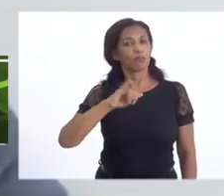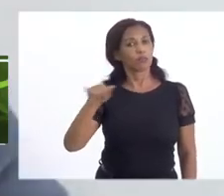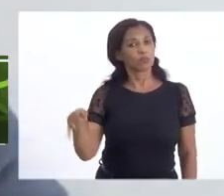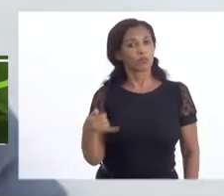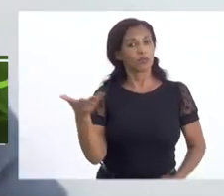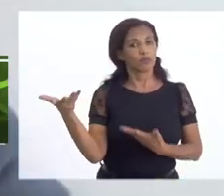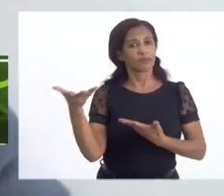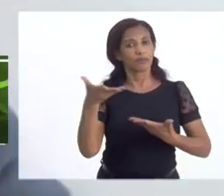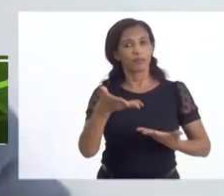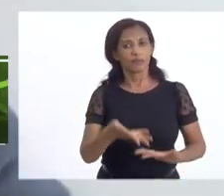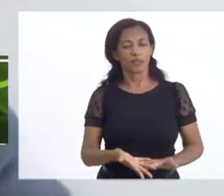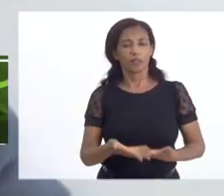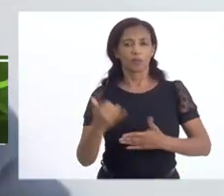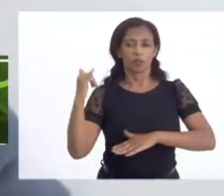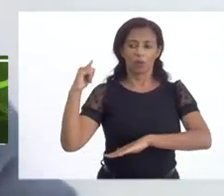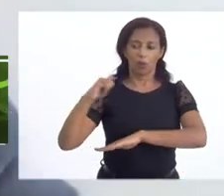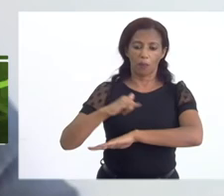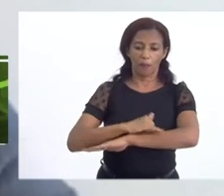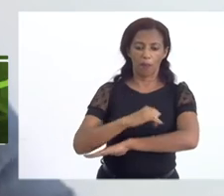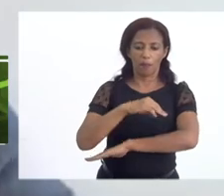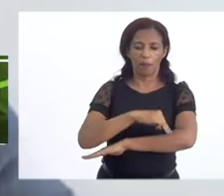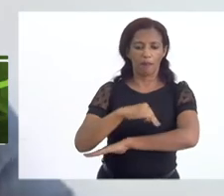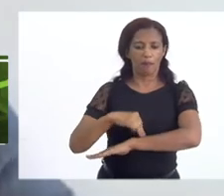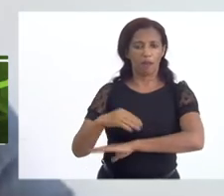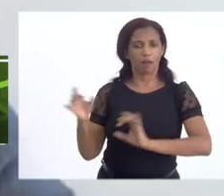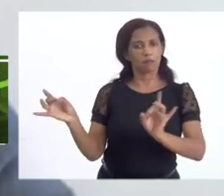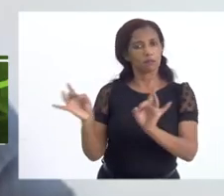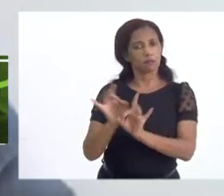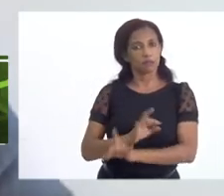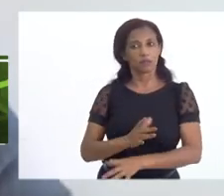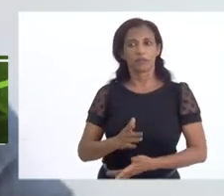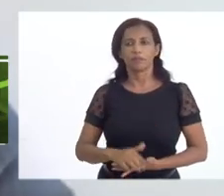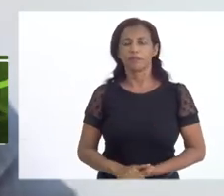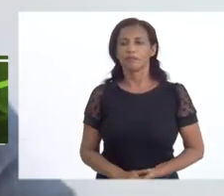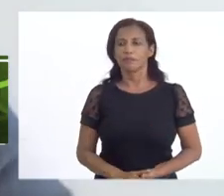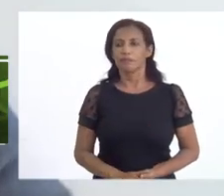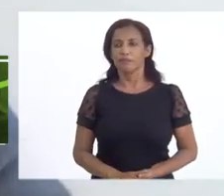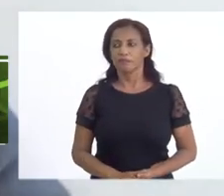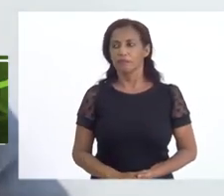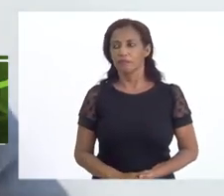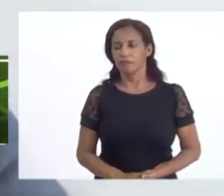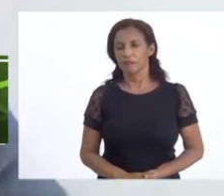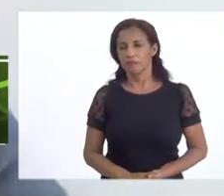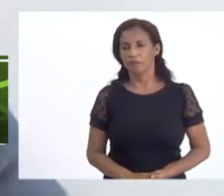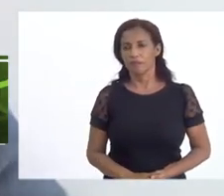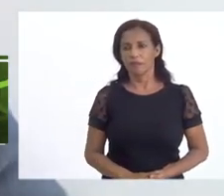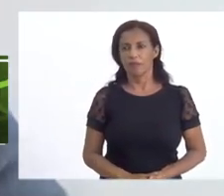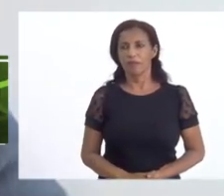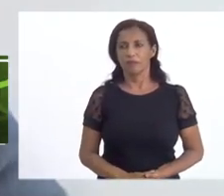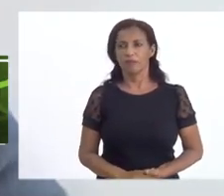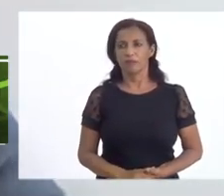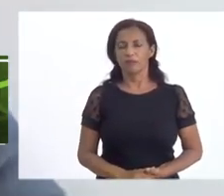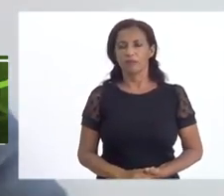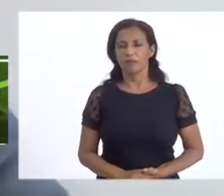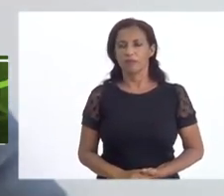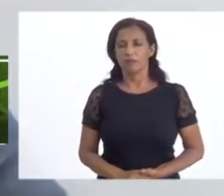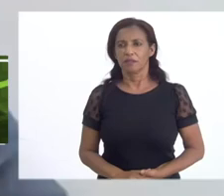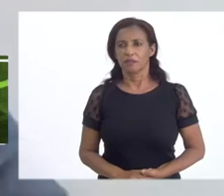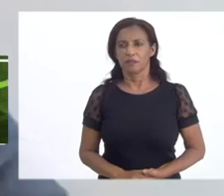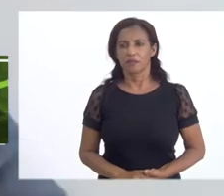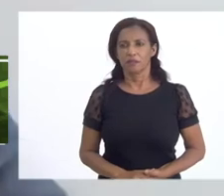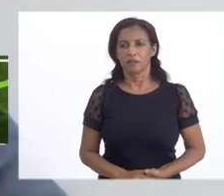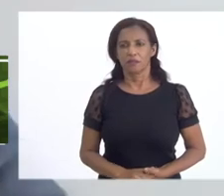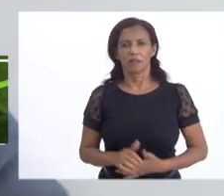estar aqui e colocar o aeroporto de Macaé à disposição a qualquer apoio que a gente possa dando,